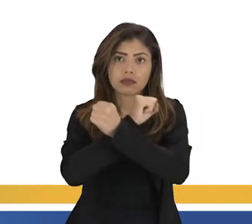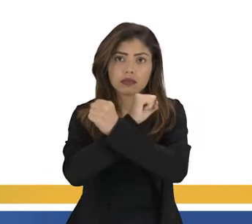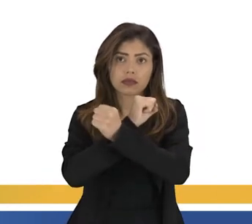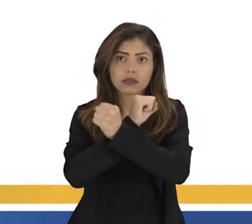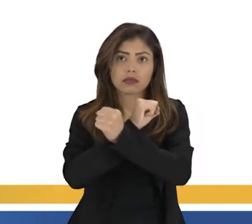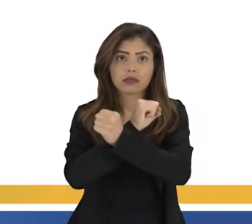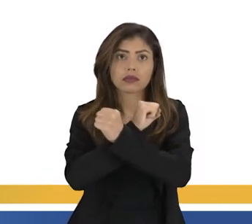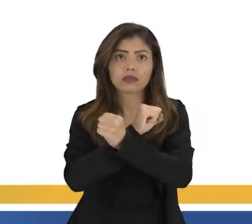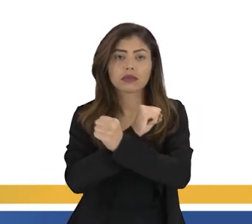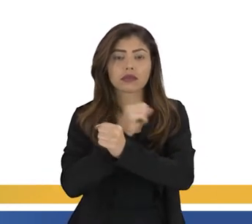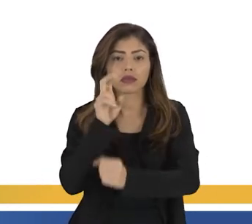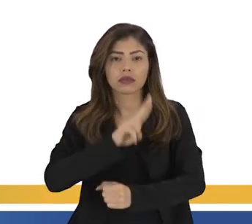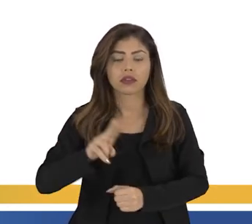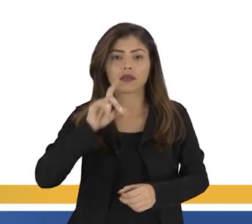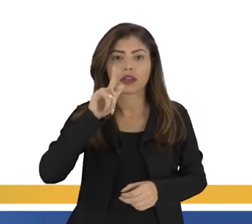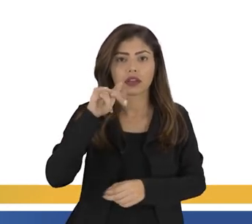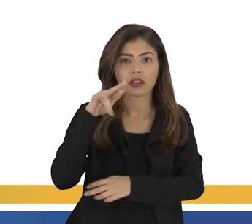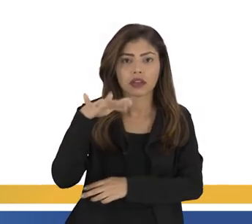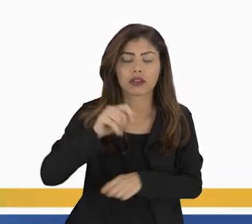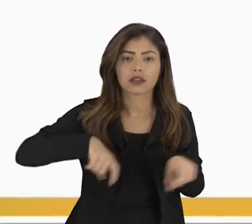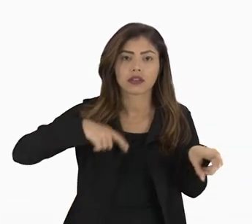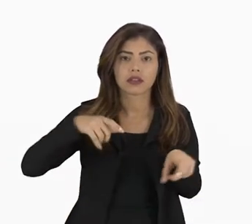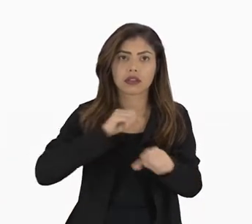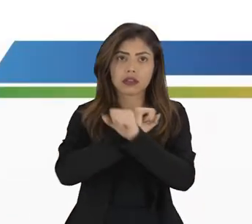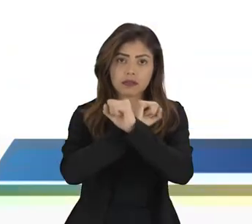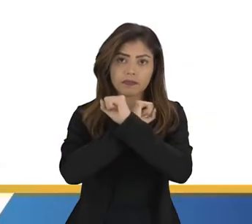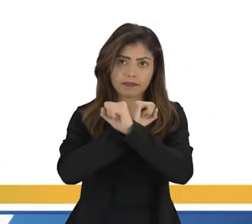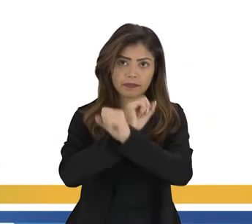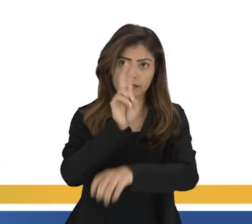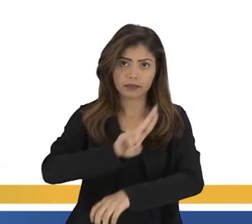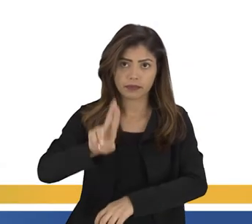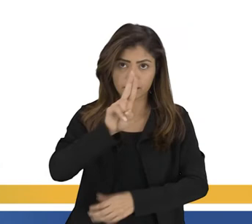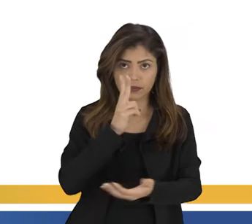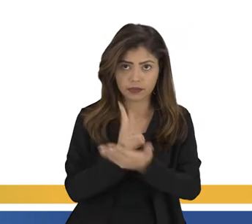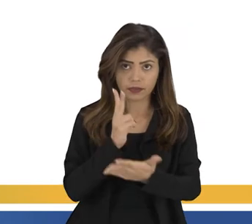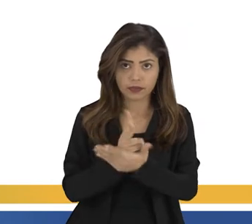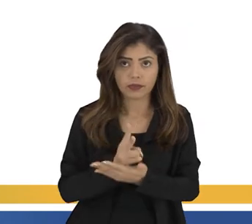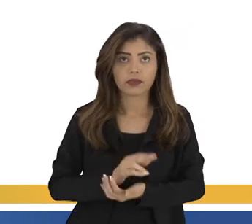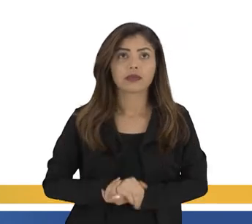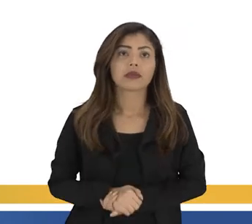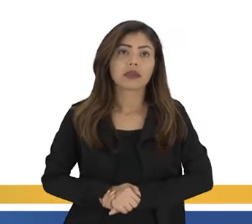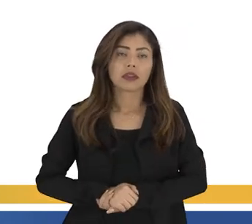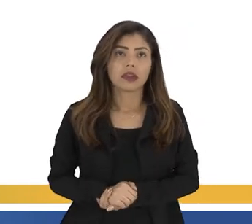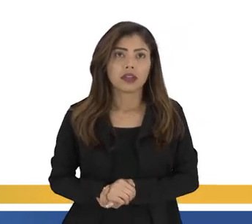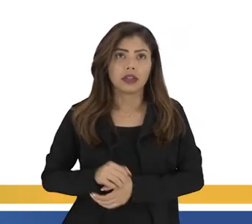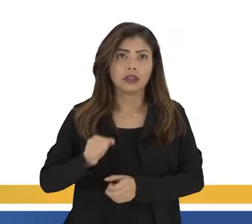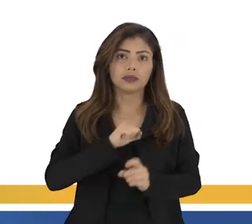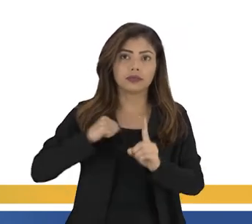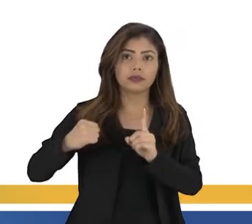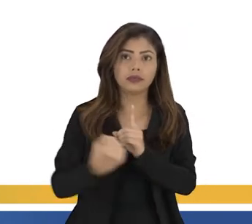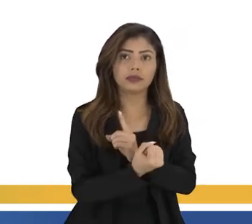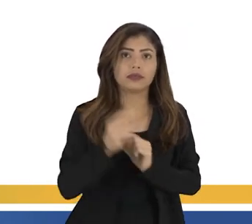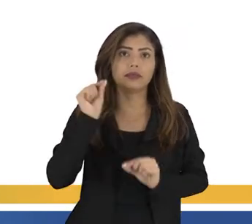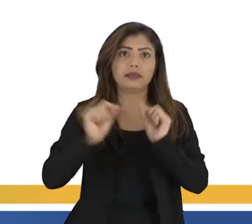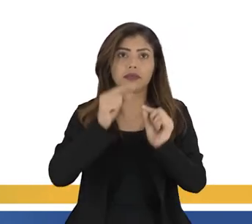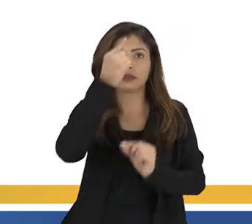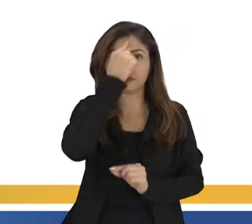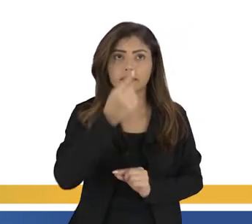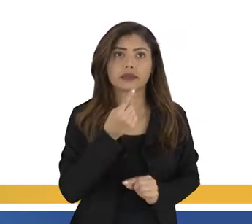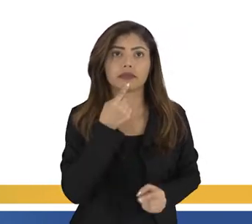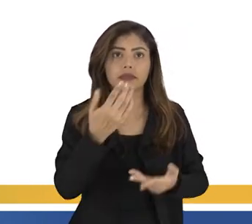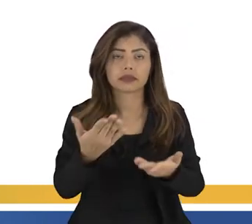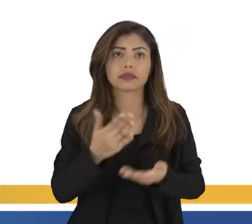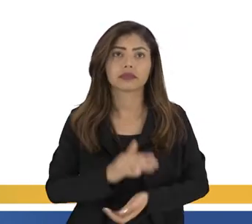principalmente na agricultura ao trabalho de escravos com relação a sociedade vejamos a